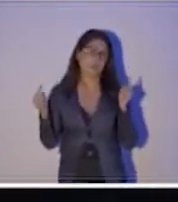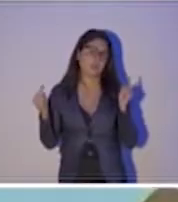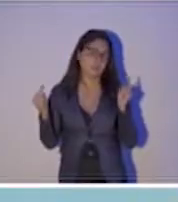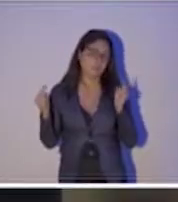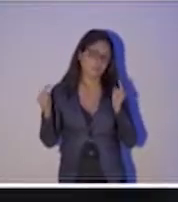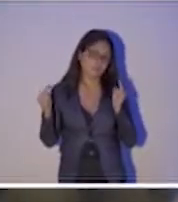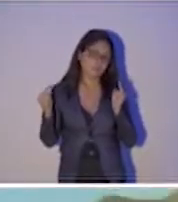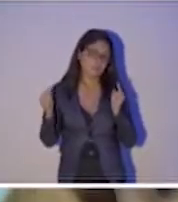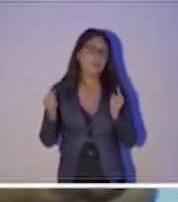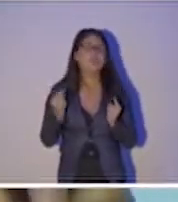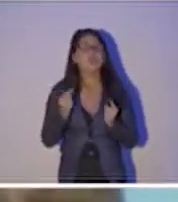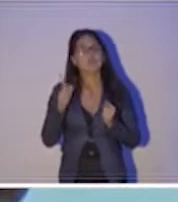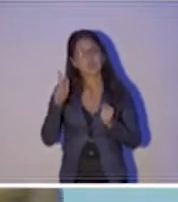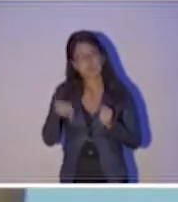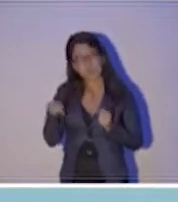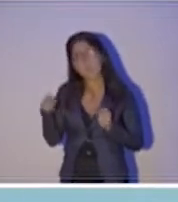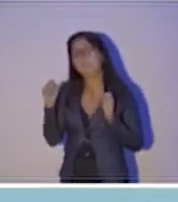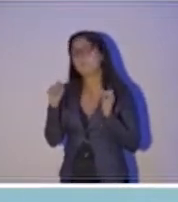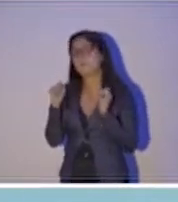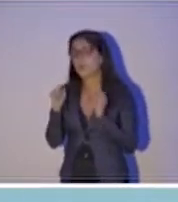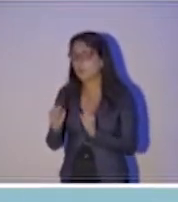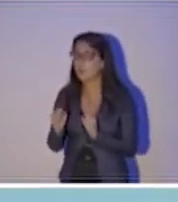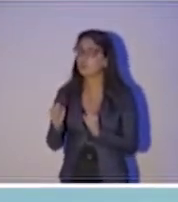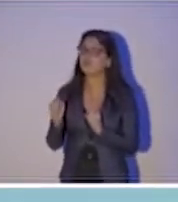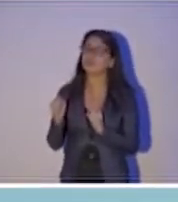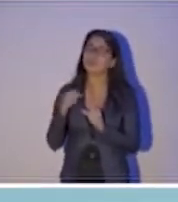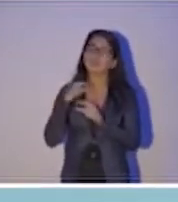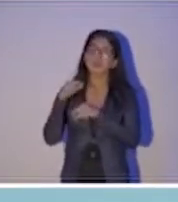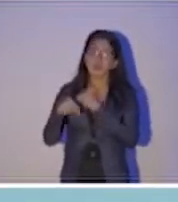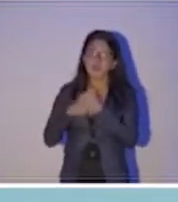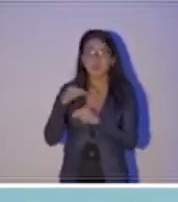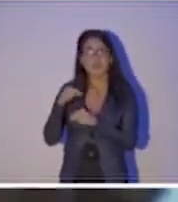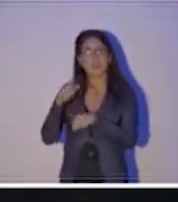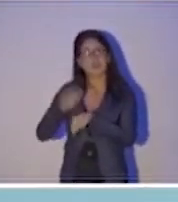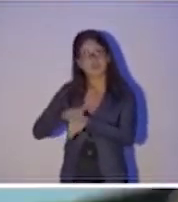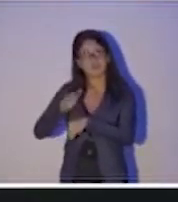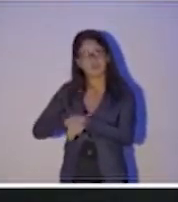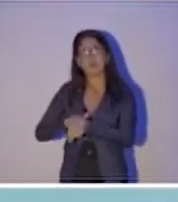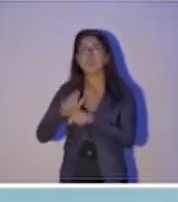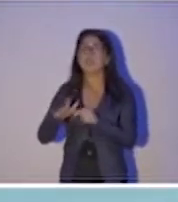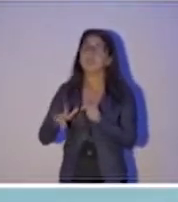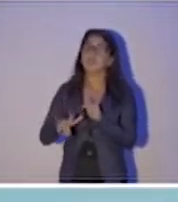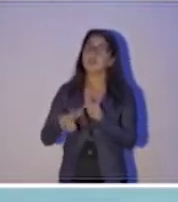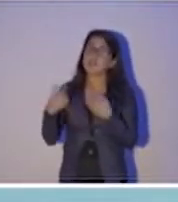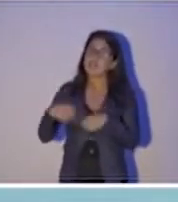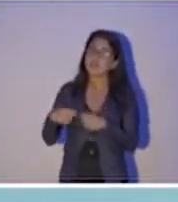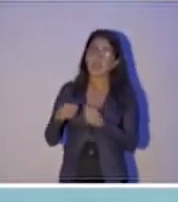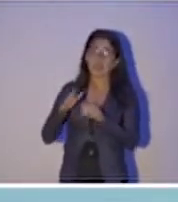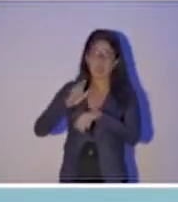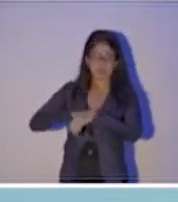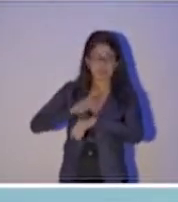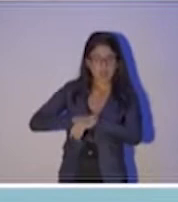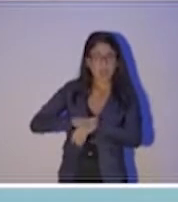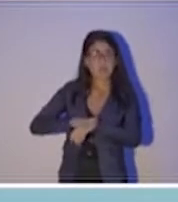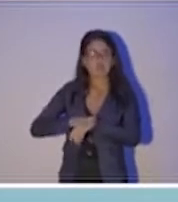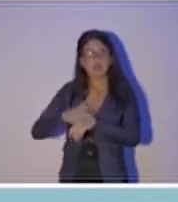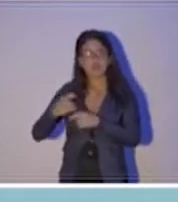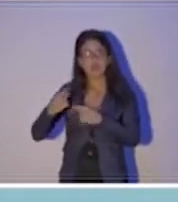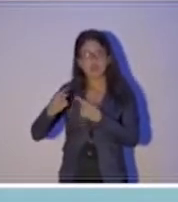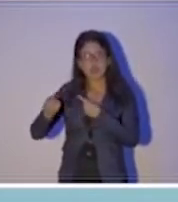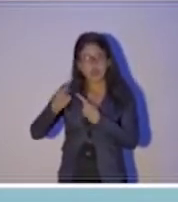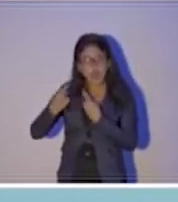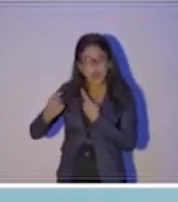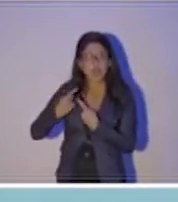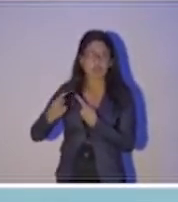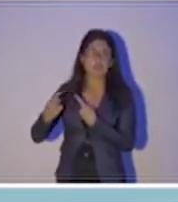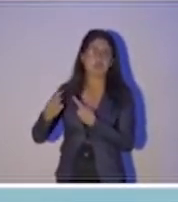coerente, mas é preciso que esse tempo qualitativo de diálogo seja garantido. Né? Então, isso realmente